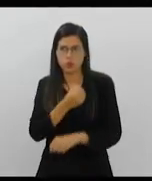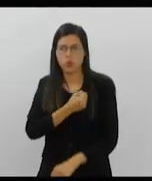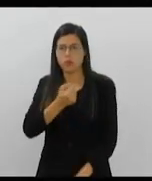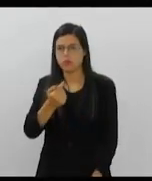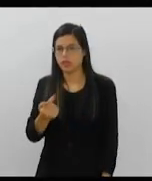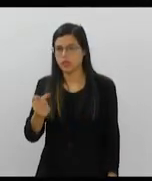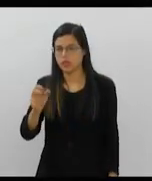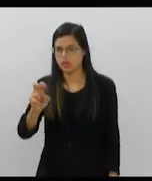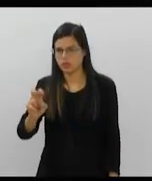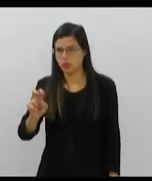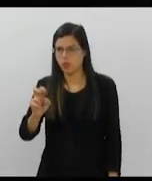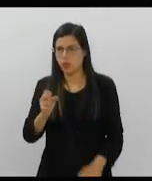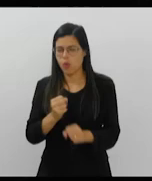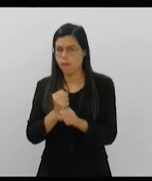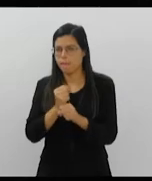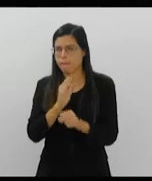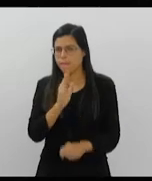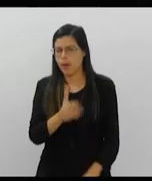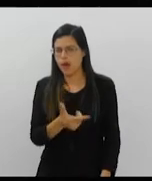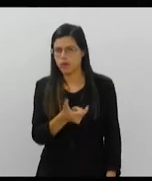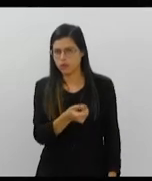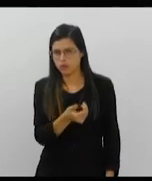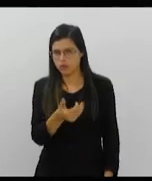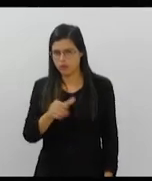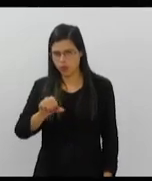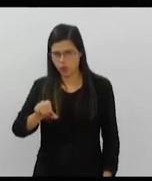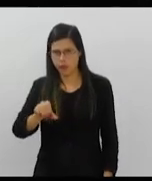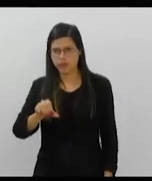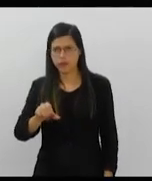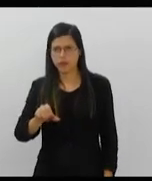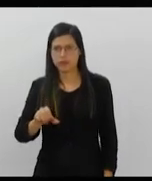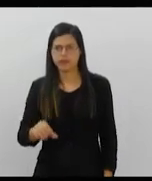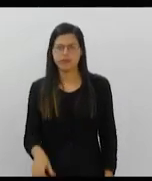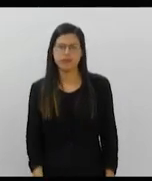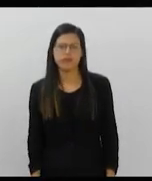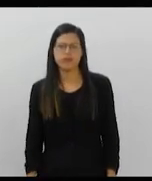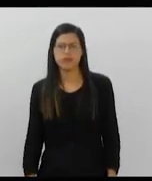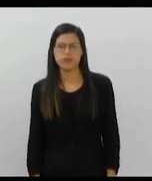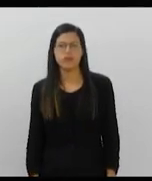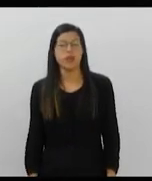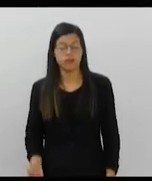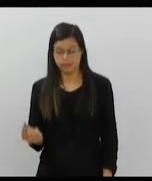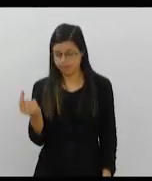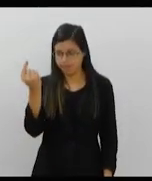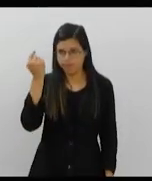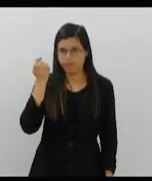75, de 2019, e que naquela data